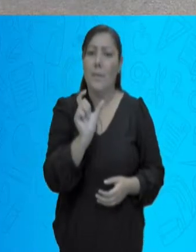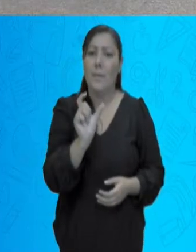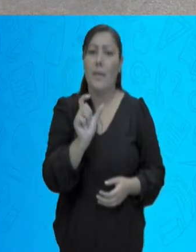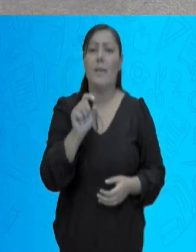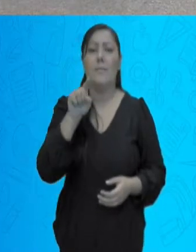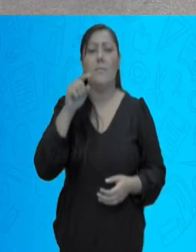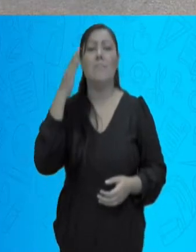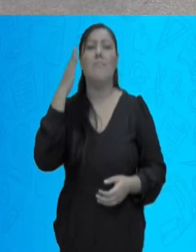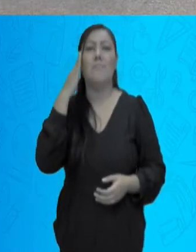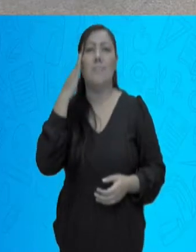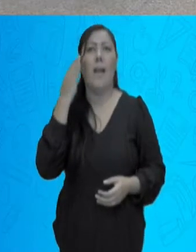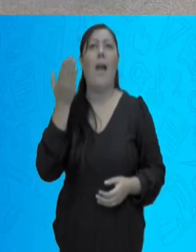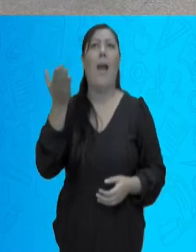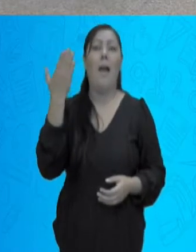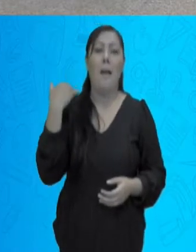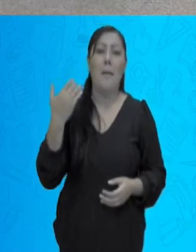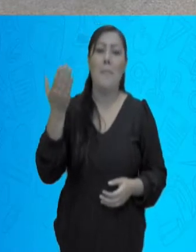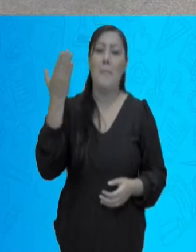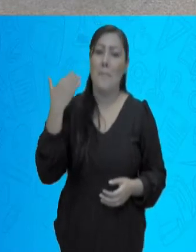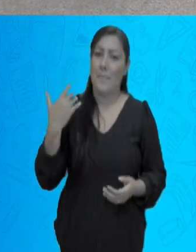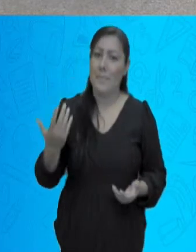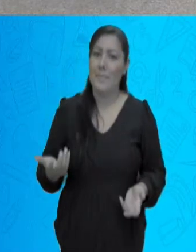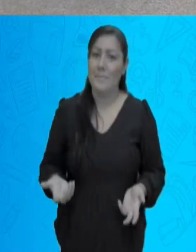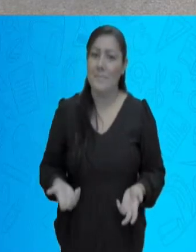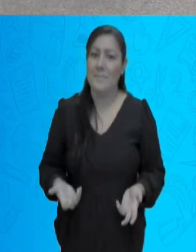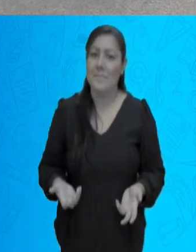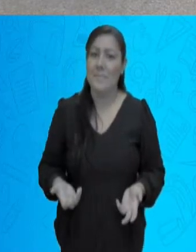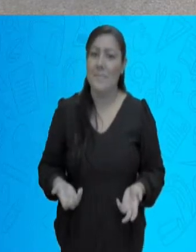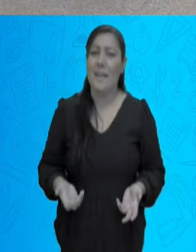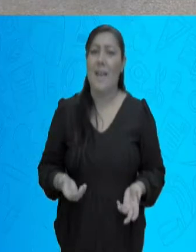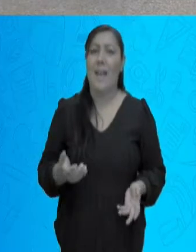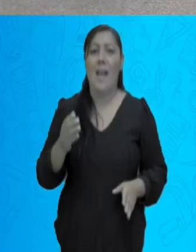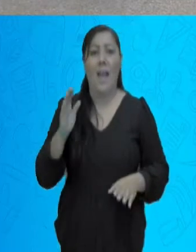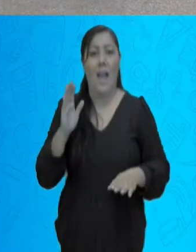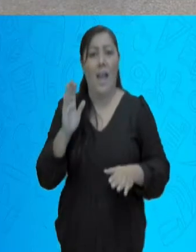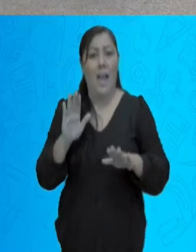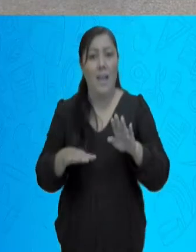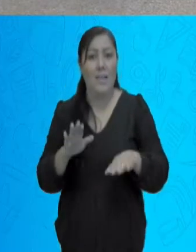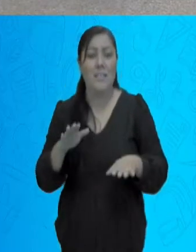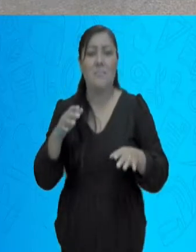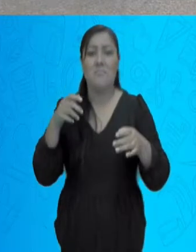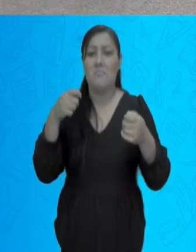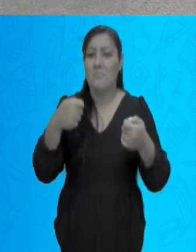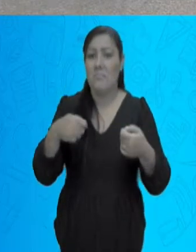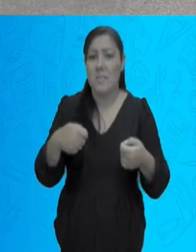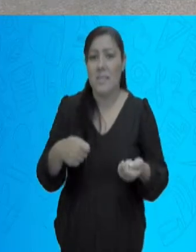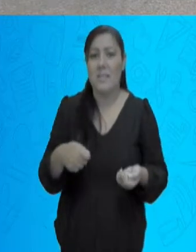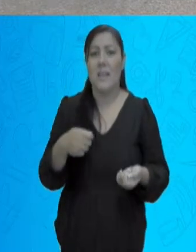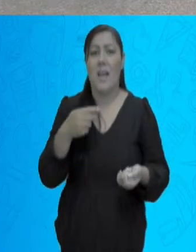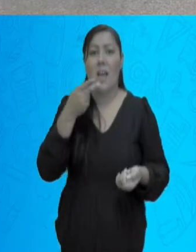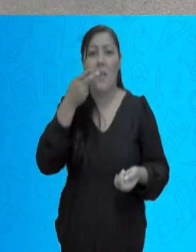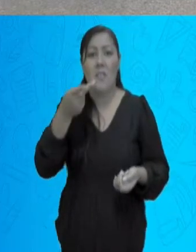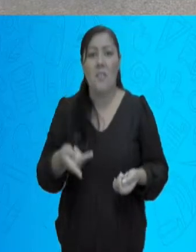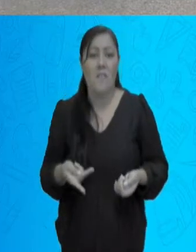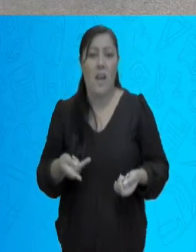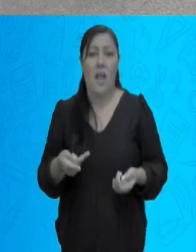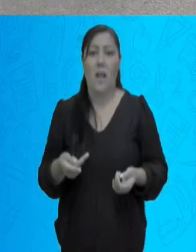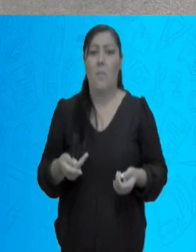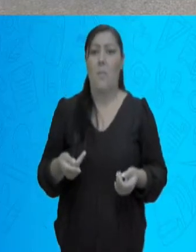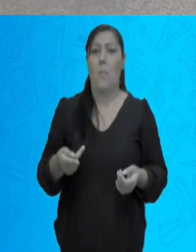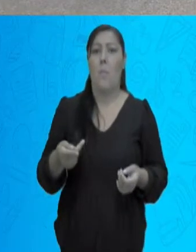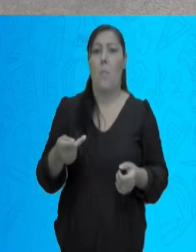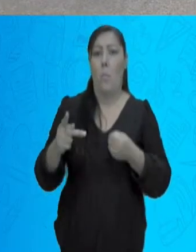passado, cantei. Então, não foi preciso, né, o pronome eu e nem a palavra